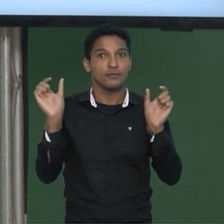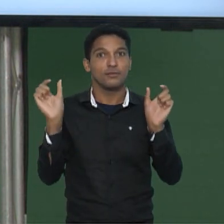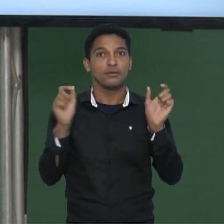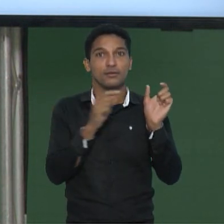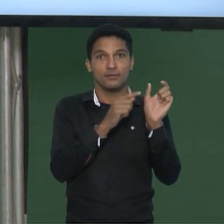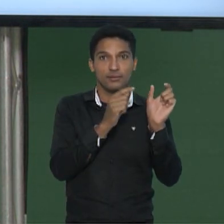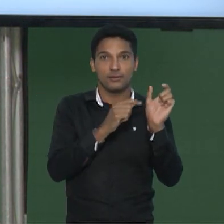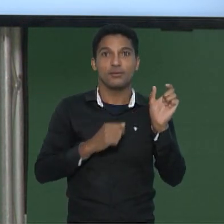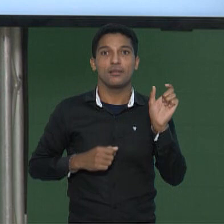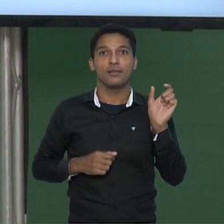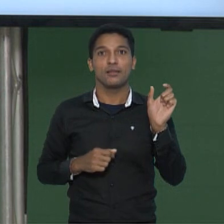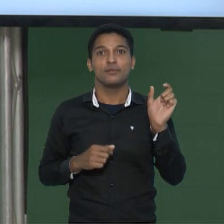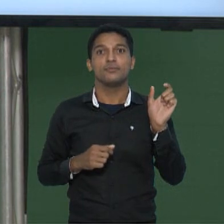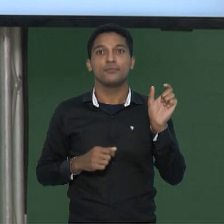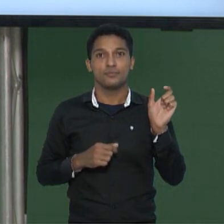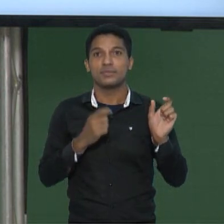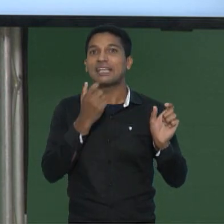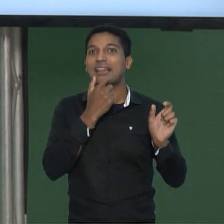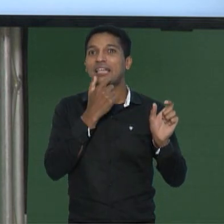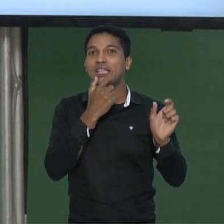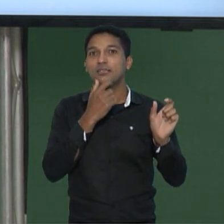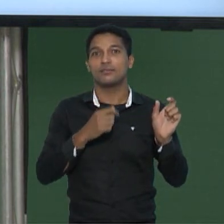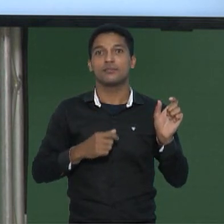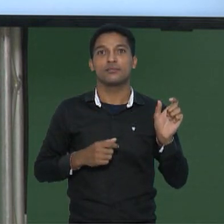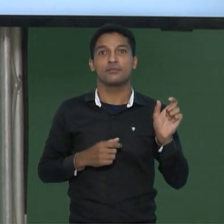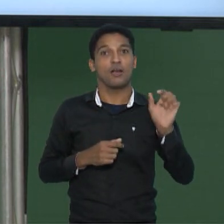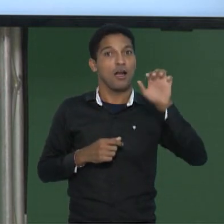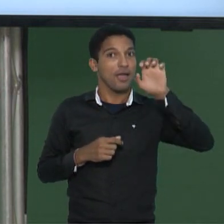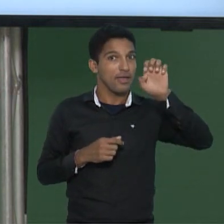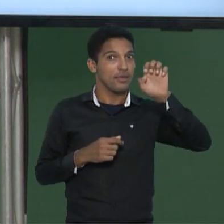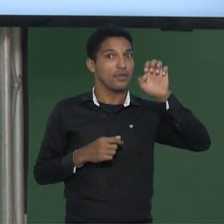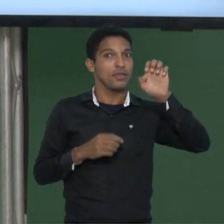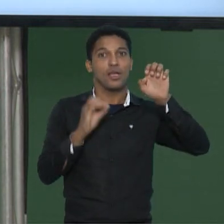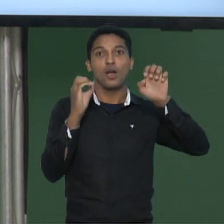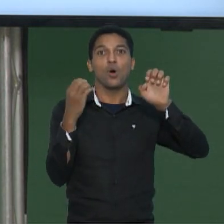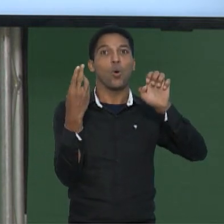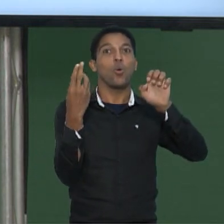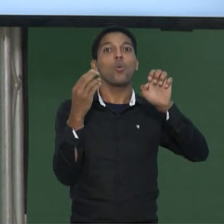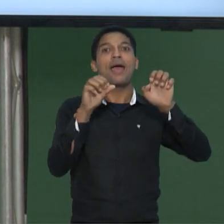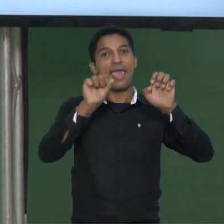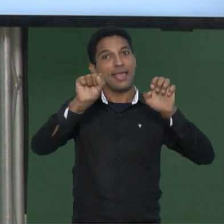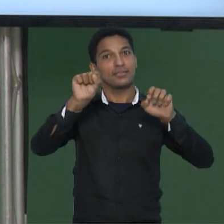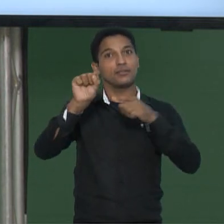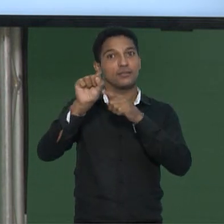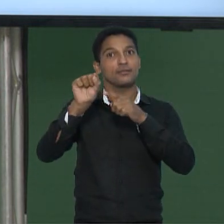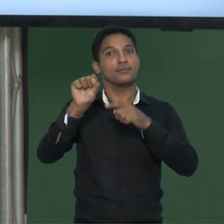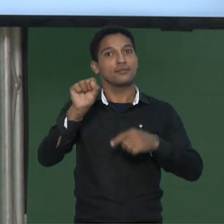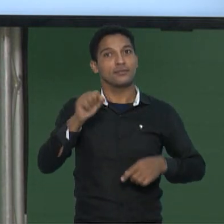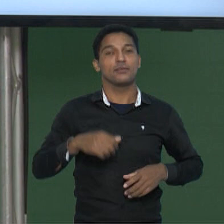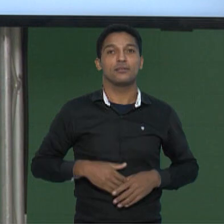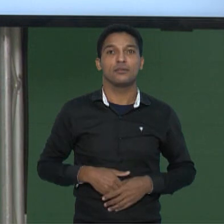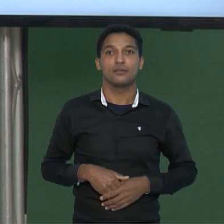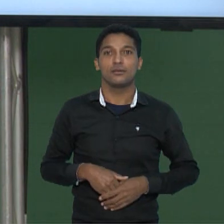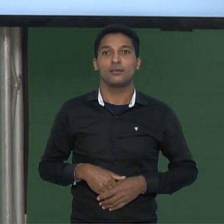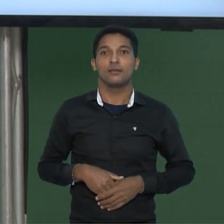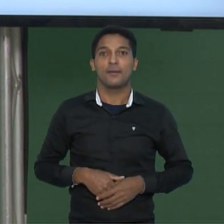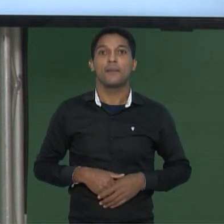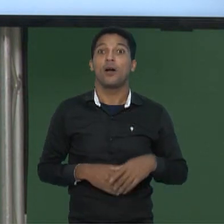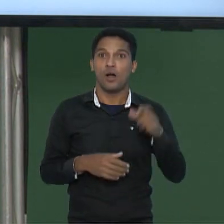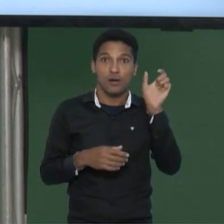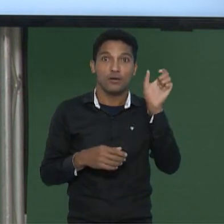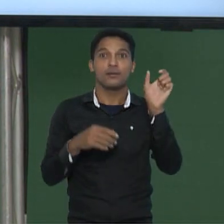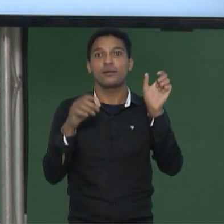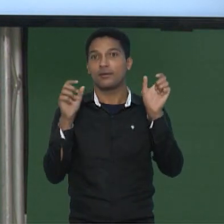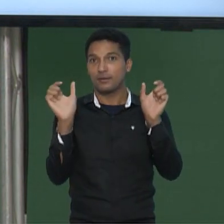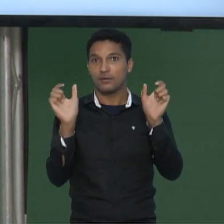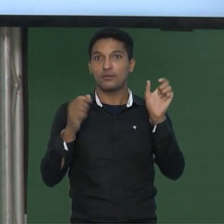Man é man com E ou mans com S no final. Grandfather,